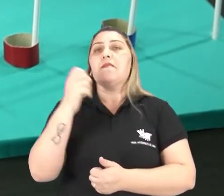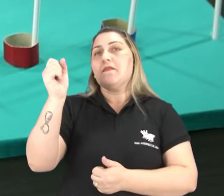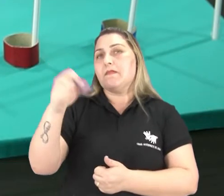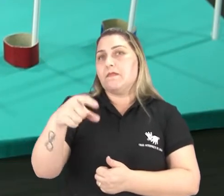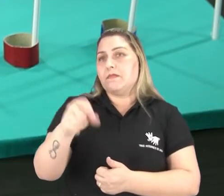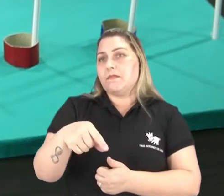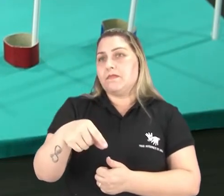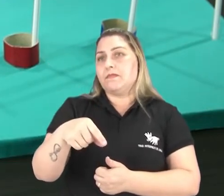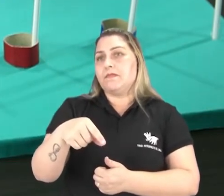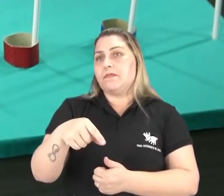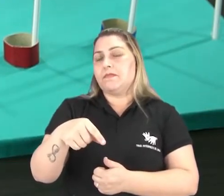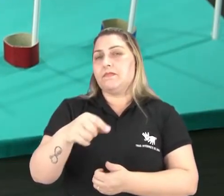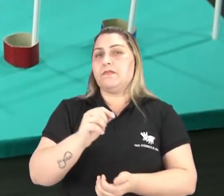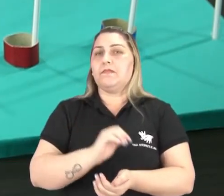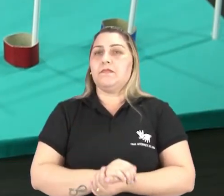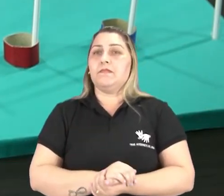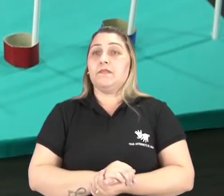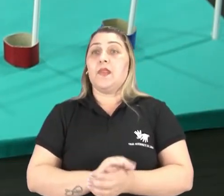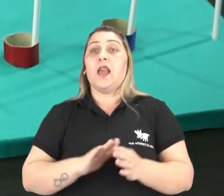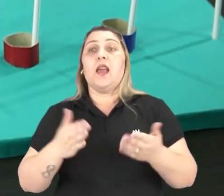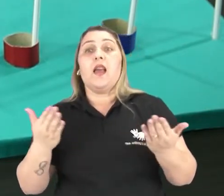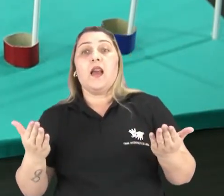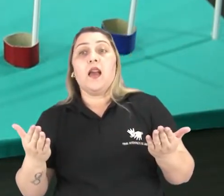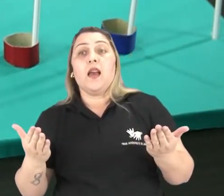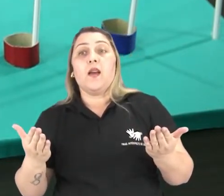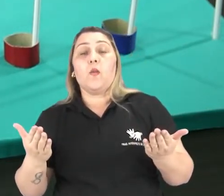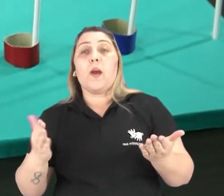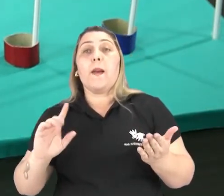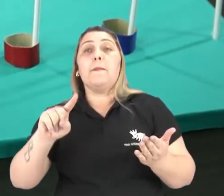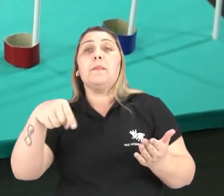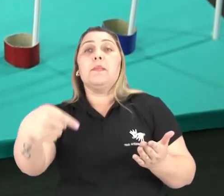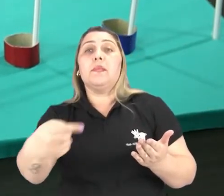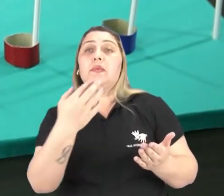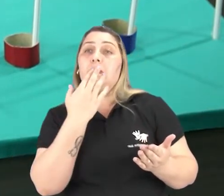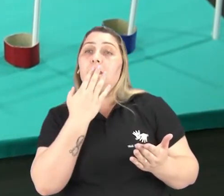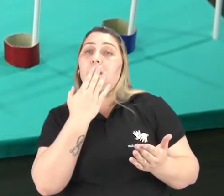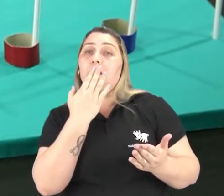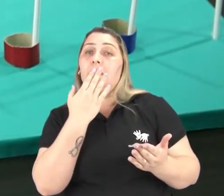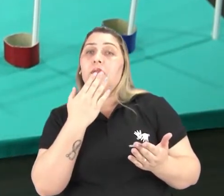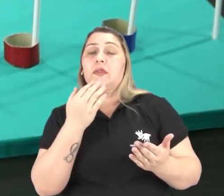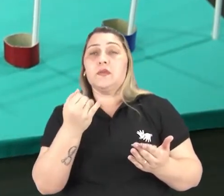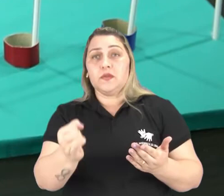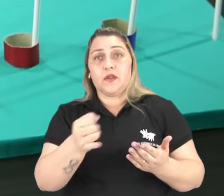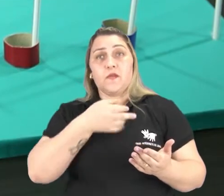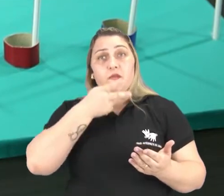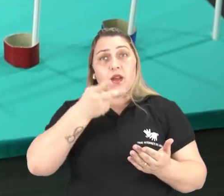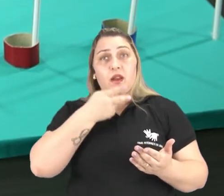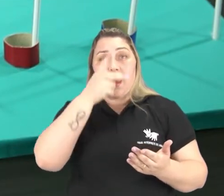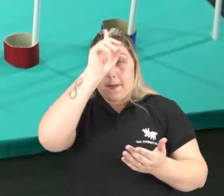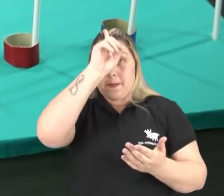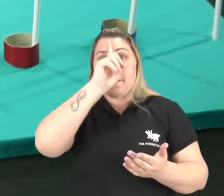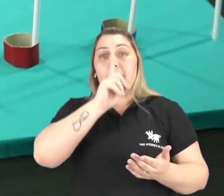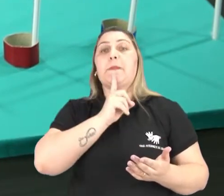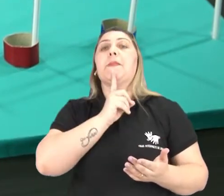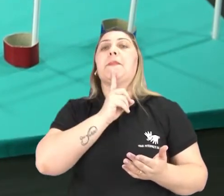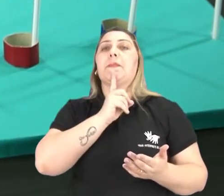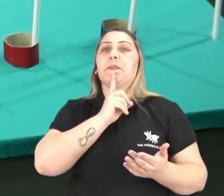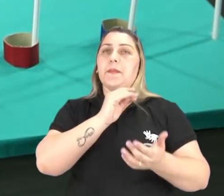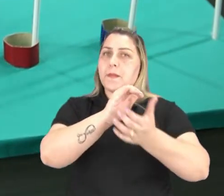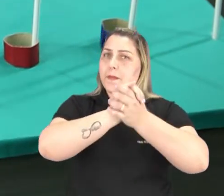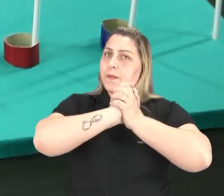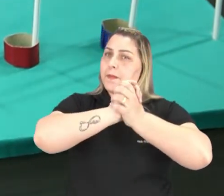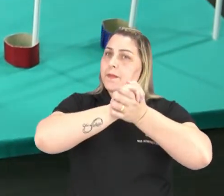e rosa vermelho azul e qual é a próxima cor se vê eu disse que